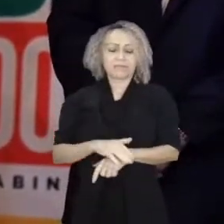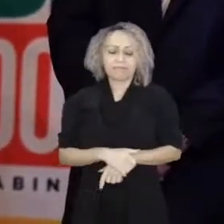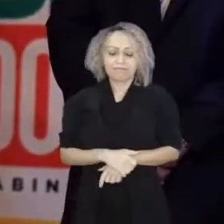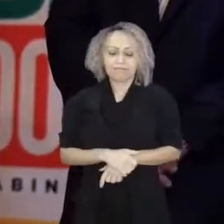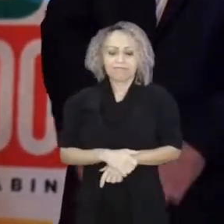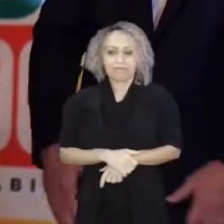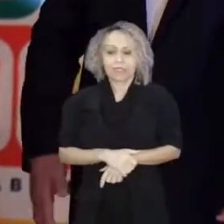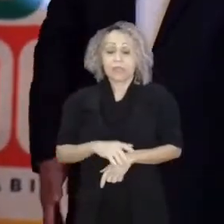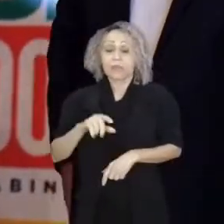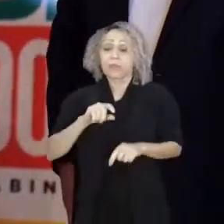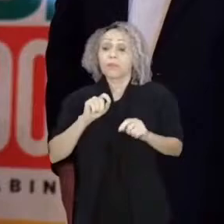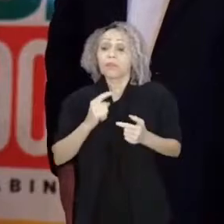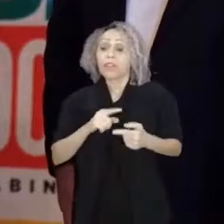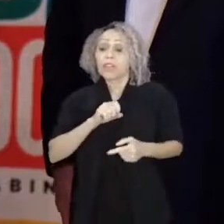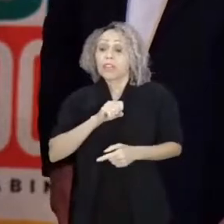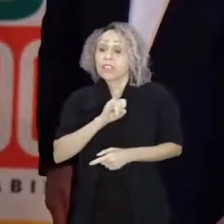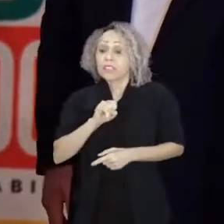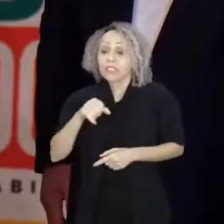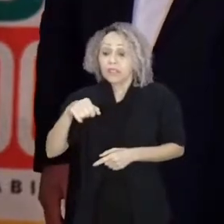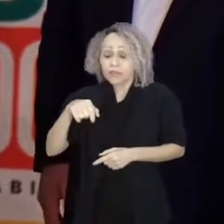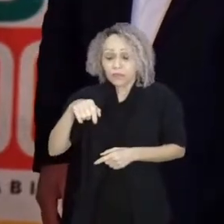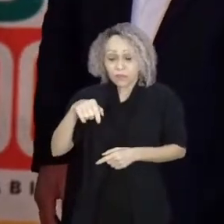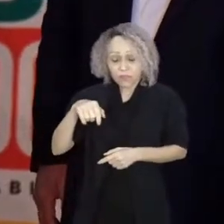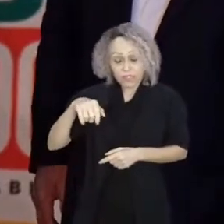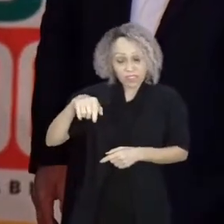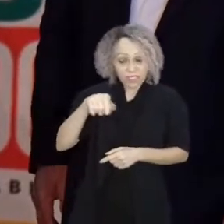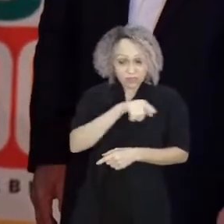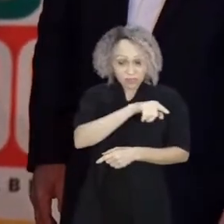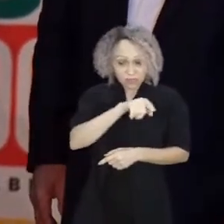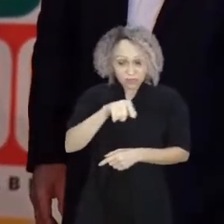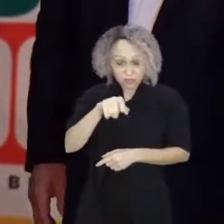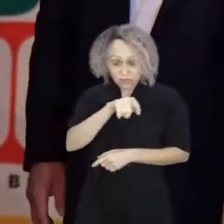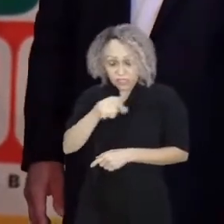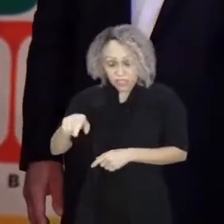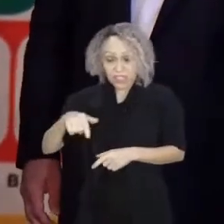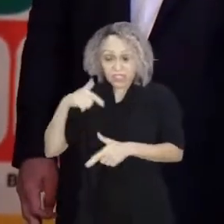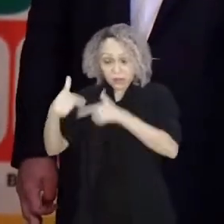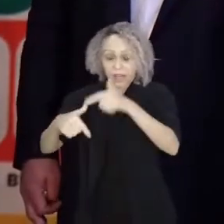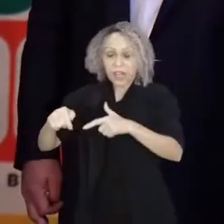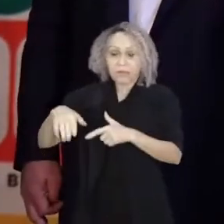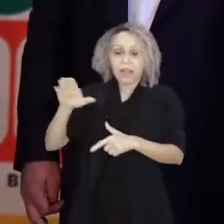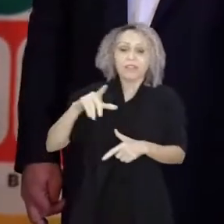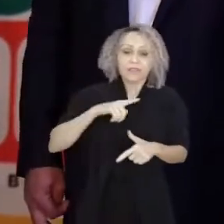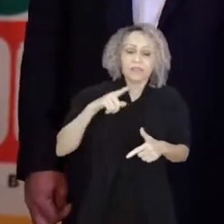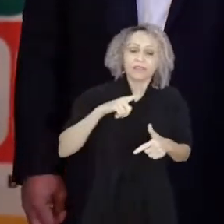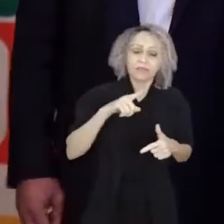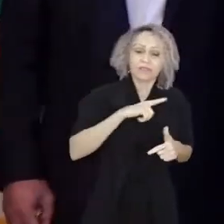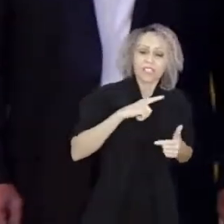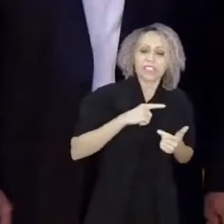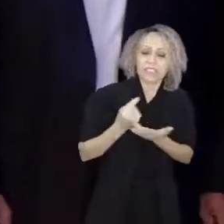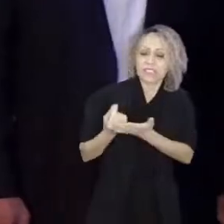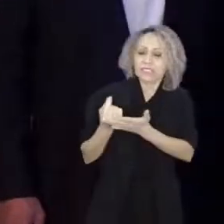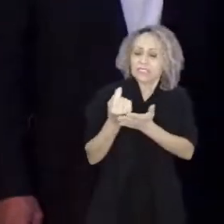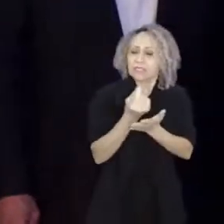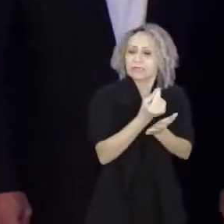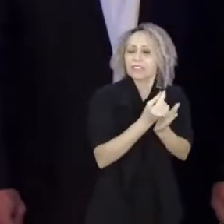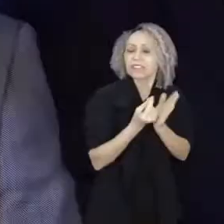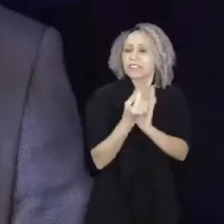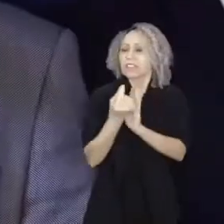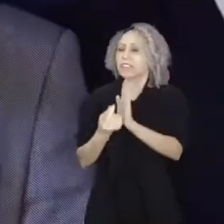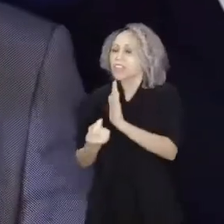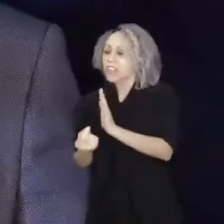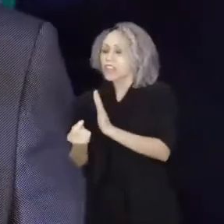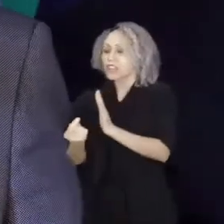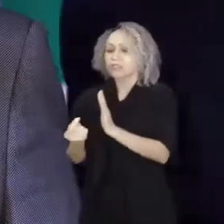essa pequena fala com vocês. E não sei se vai ter pergunta, Crispiniano. Se tiver